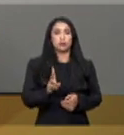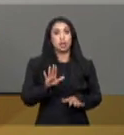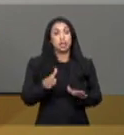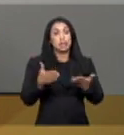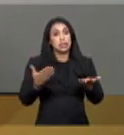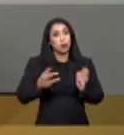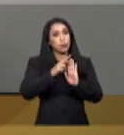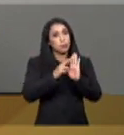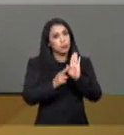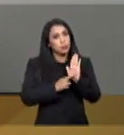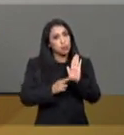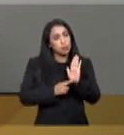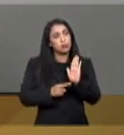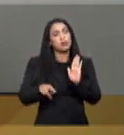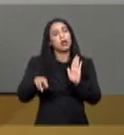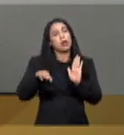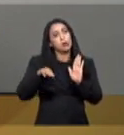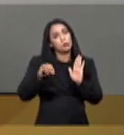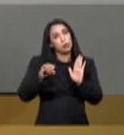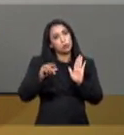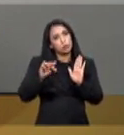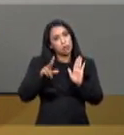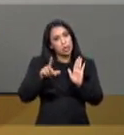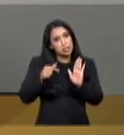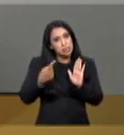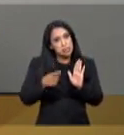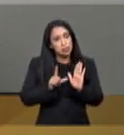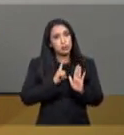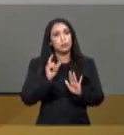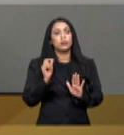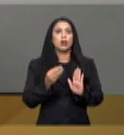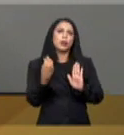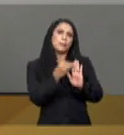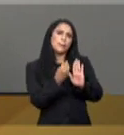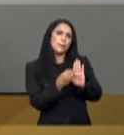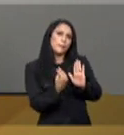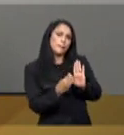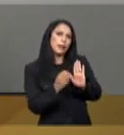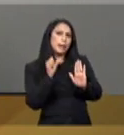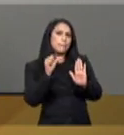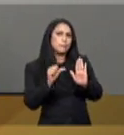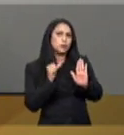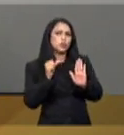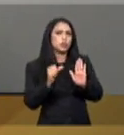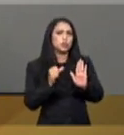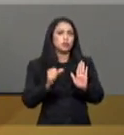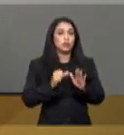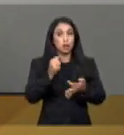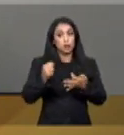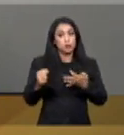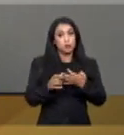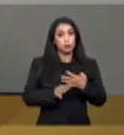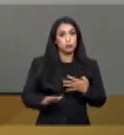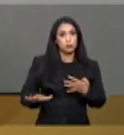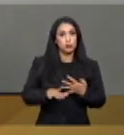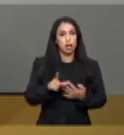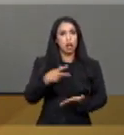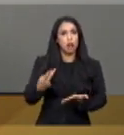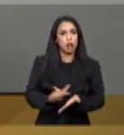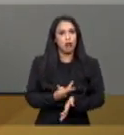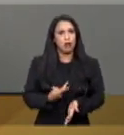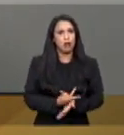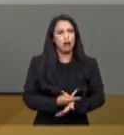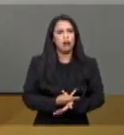modulação também parece-me poder ser aplicada a casos em que a modificação na orientação jurisprudencial ocorre